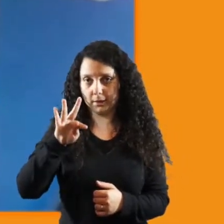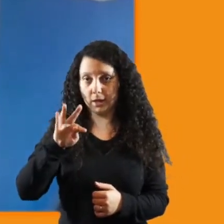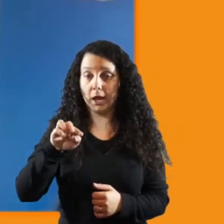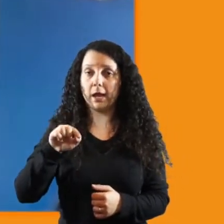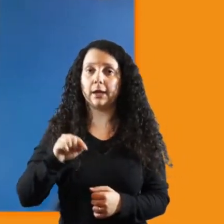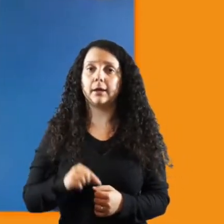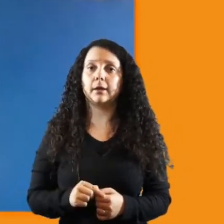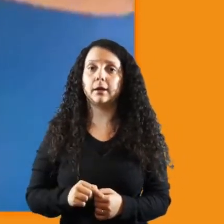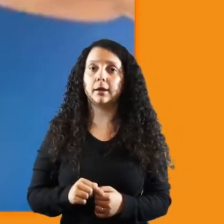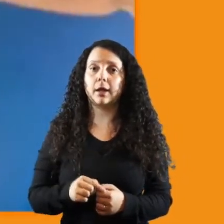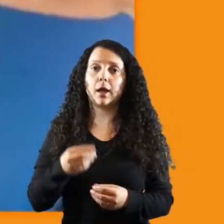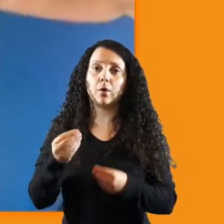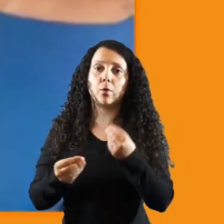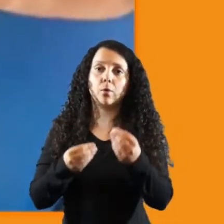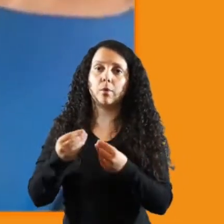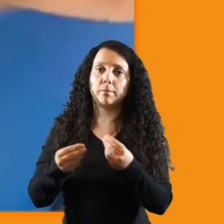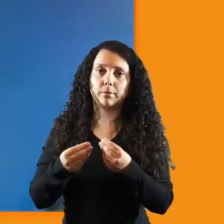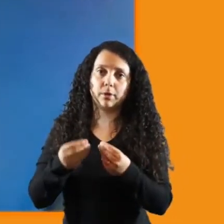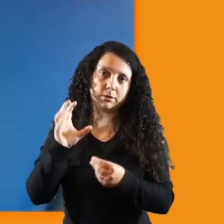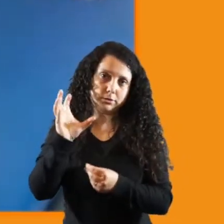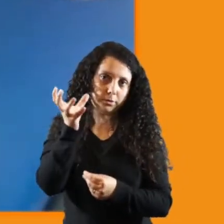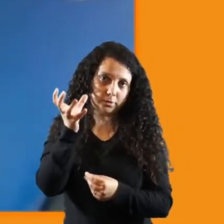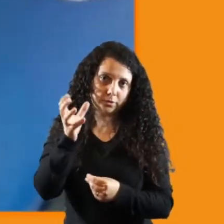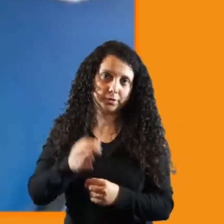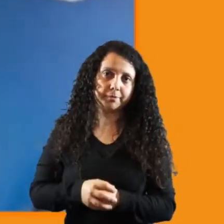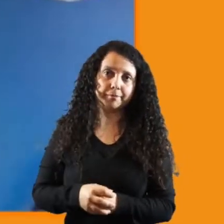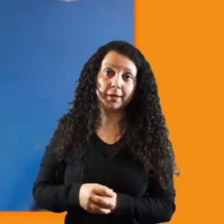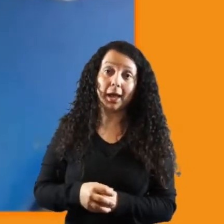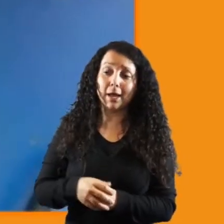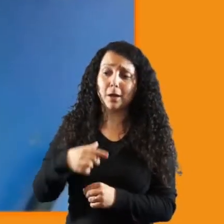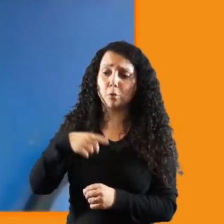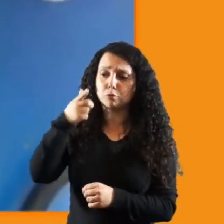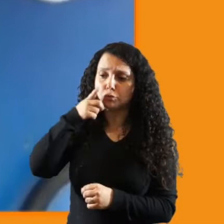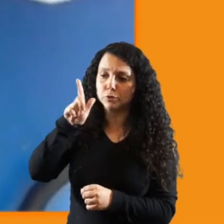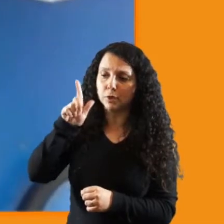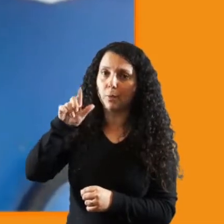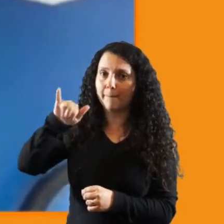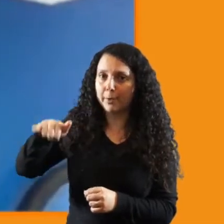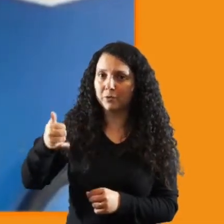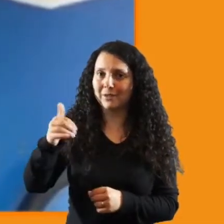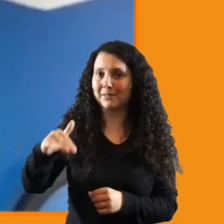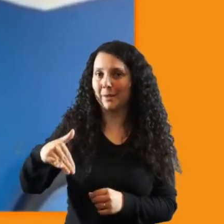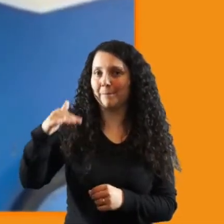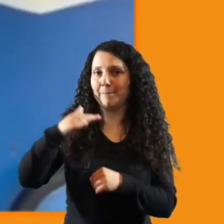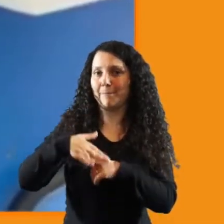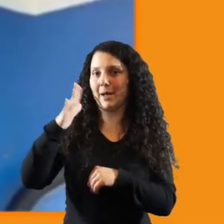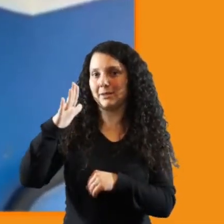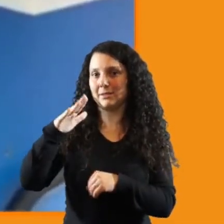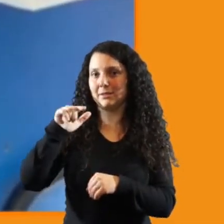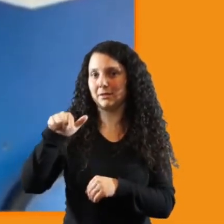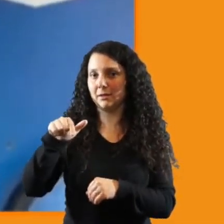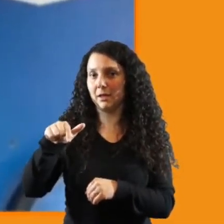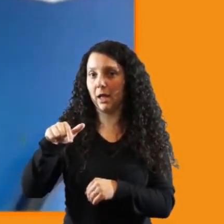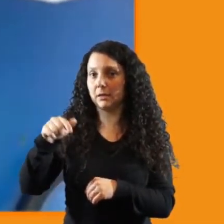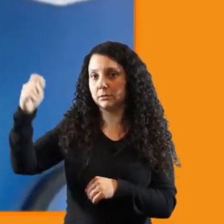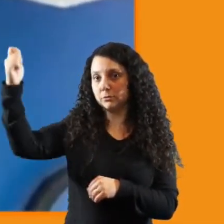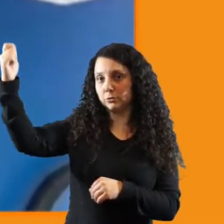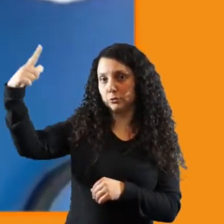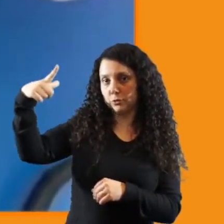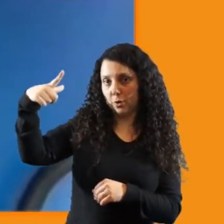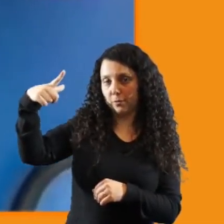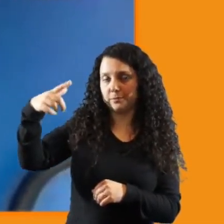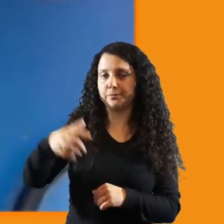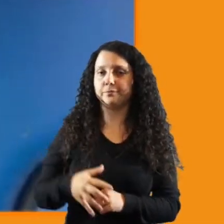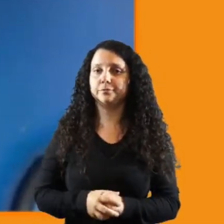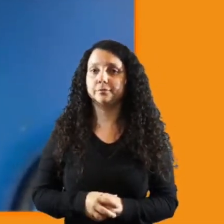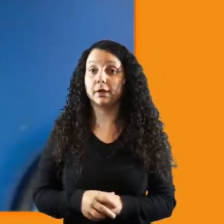potência, que faz com que eu consiga tirar o máximo proveito do meu módulo em relação à radiação solar. Bom, a gente explicou todos